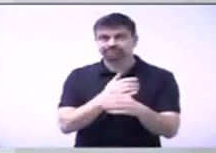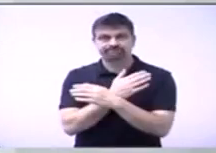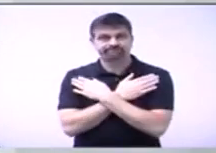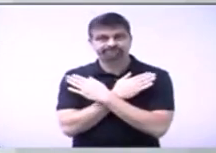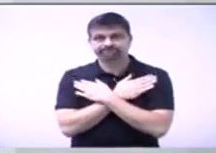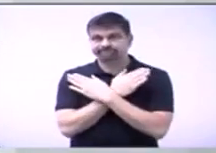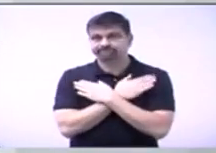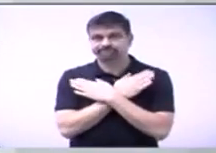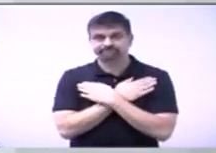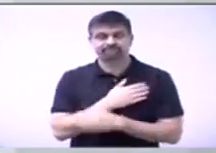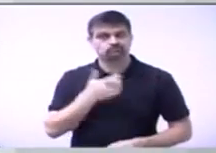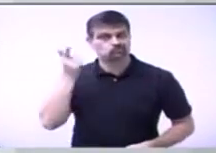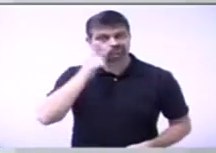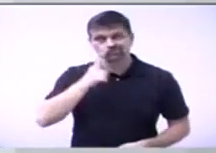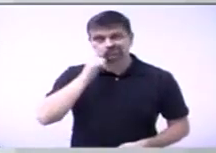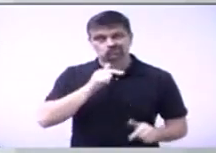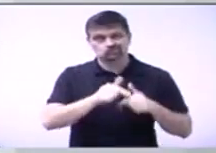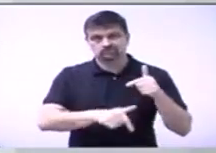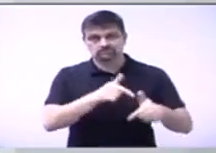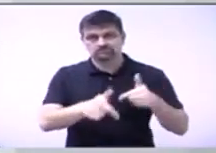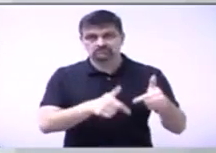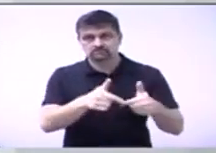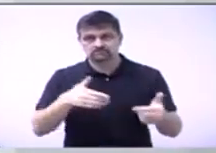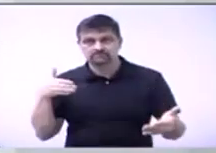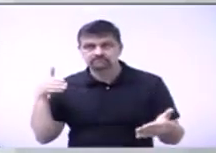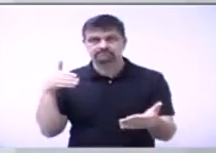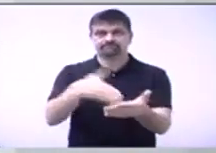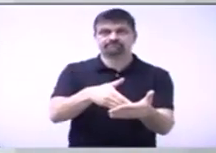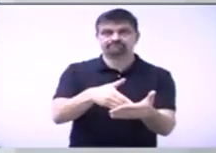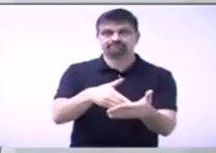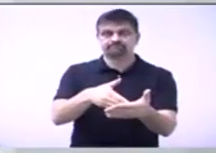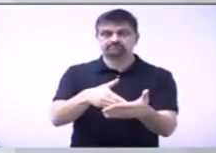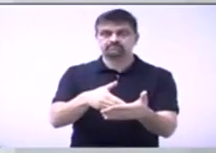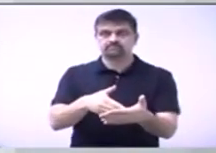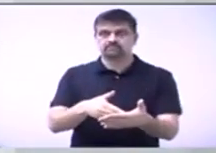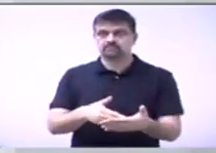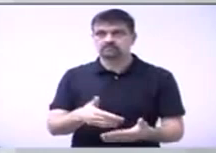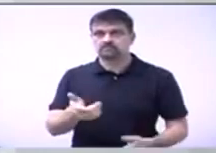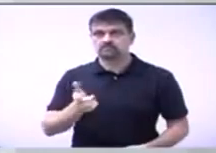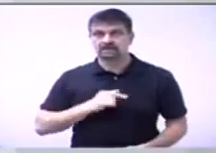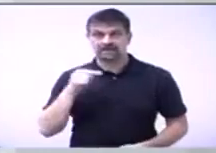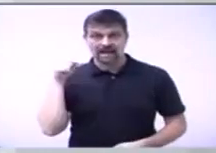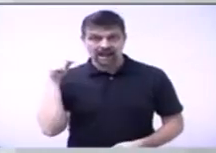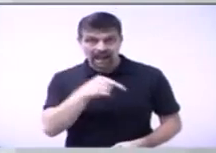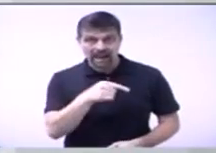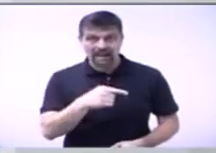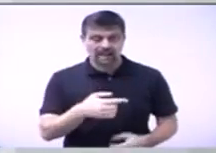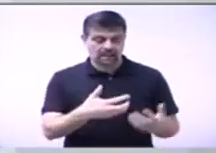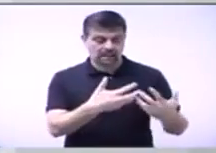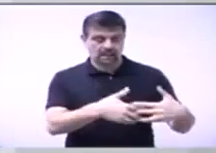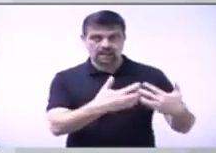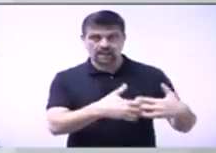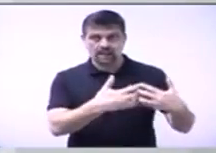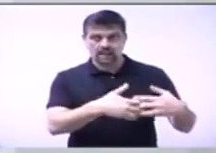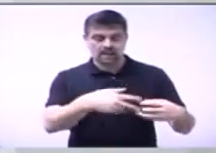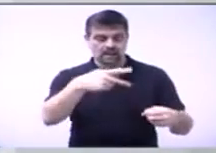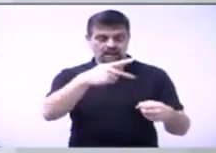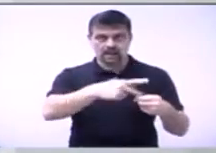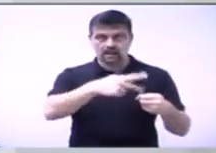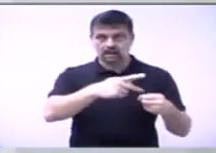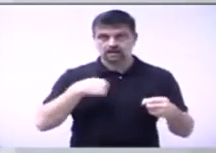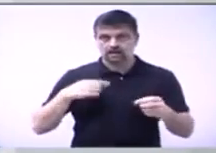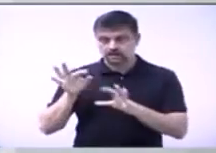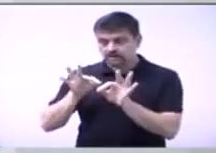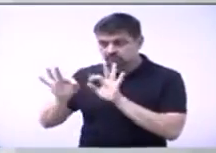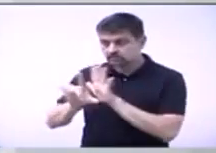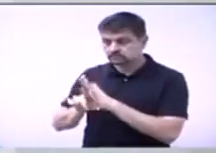vaga, trabalharam e pararam. Só que está tendo a manutenção lá dentro. E esse projeto ele briga